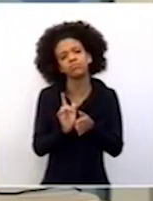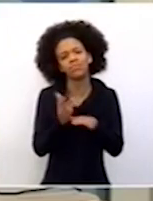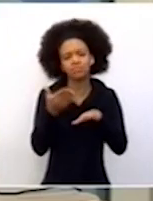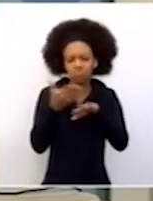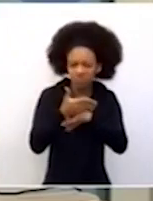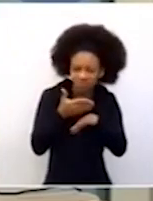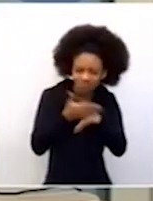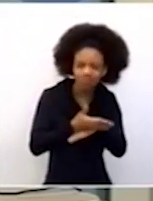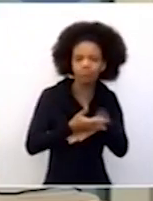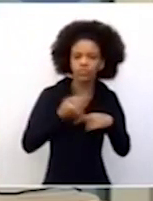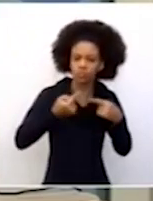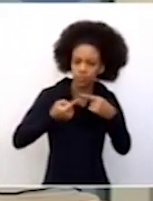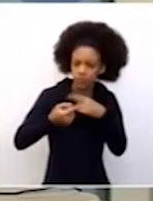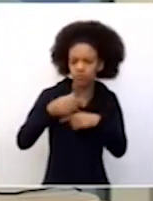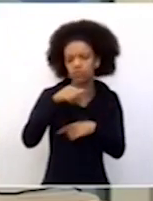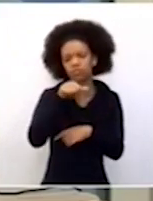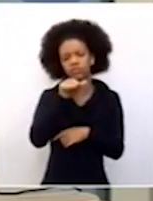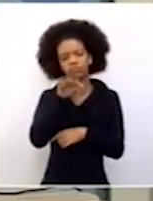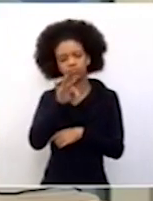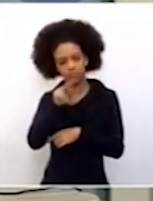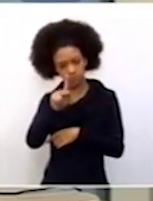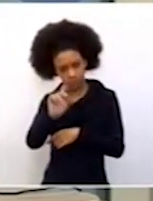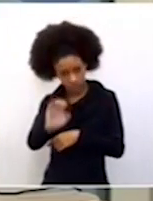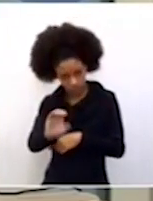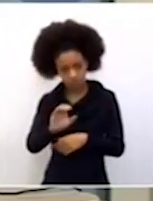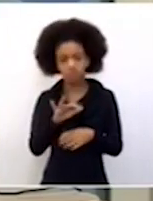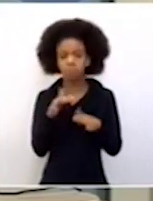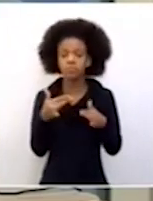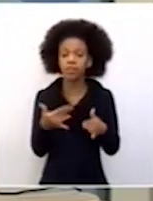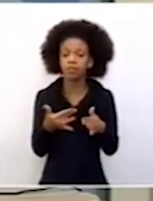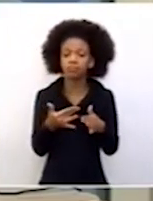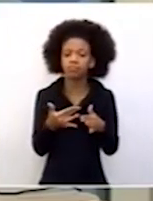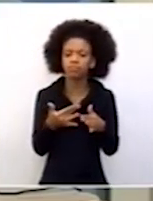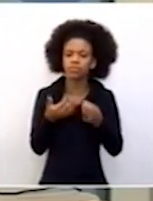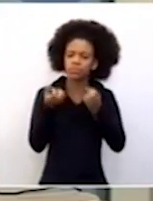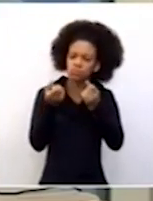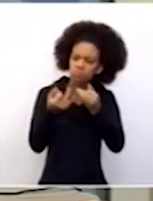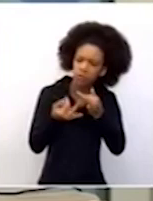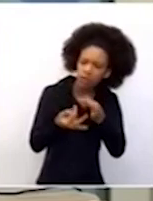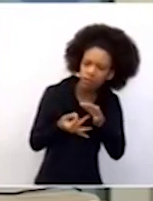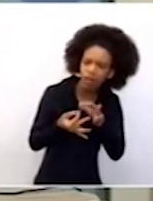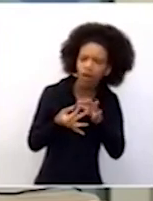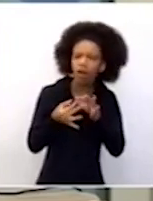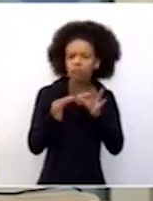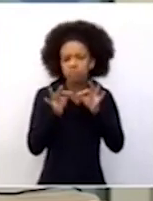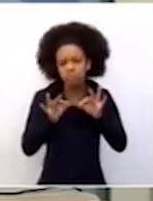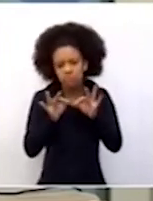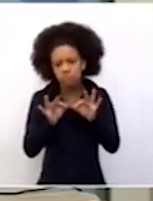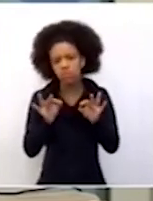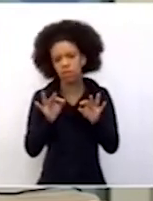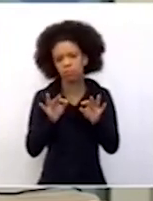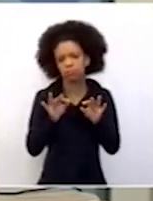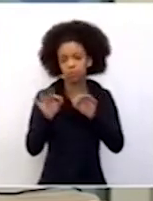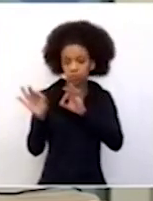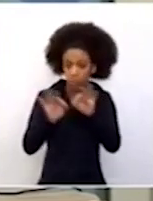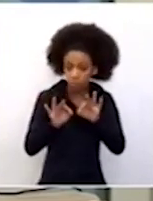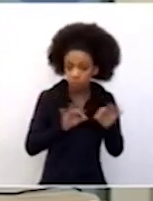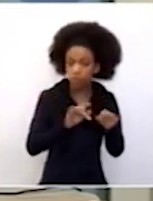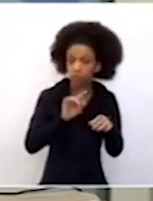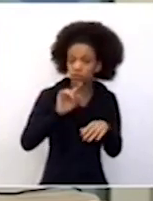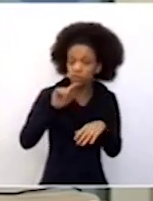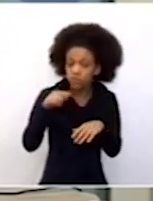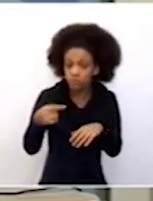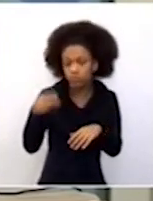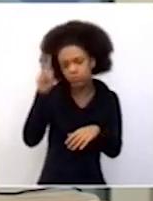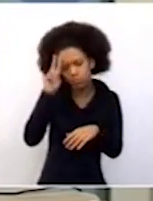né, nessa TPC, é bom ressaltar um pouquinho, né, do projeto do EMAI e um pouco da parte histórica